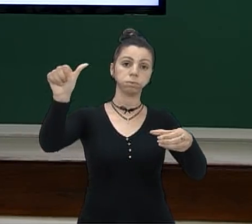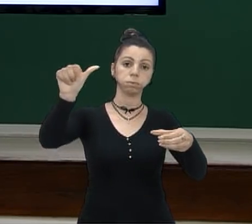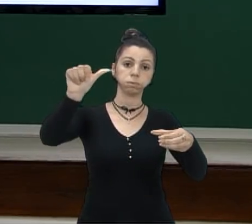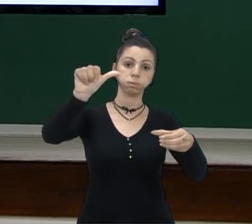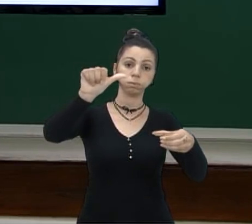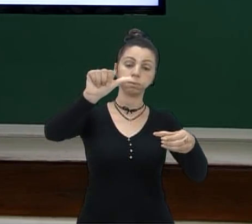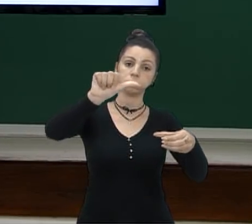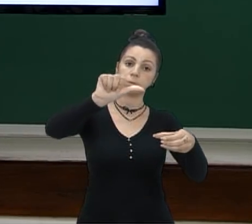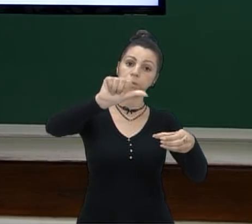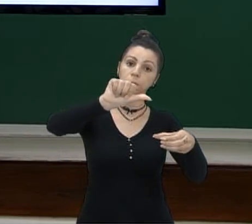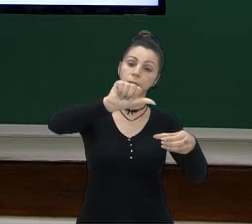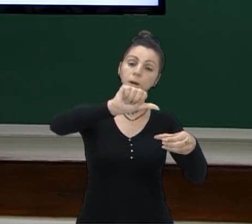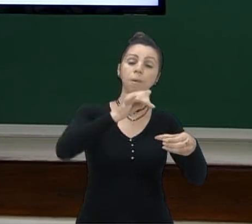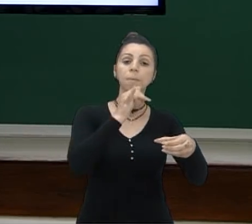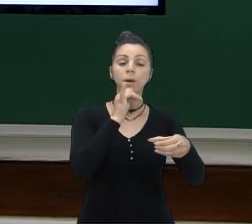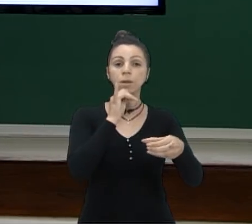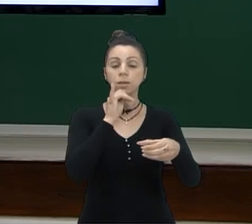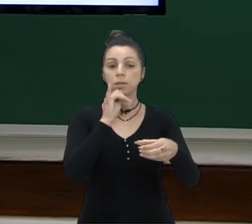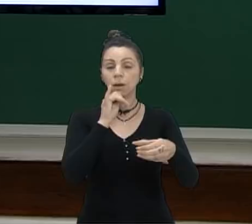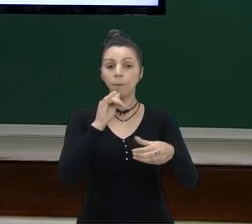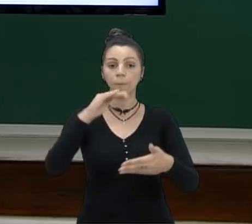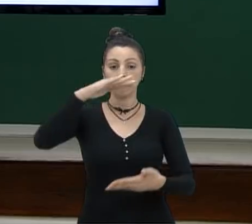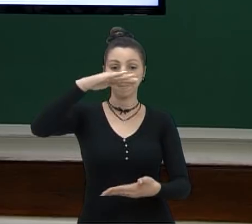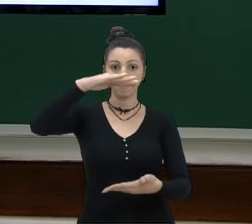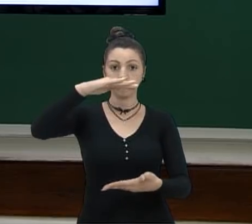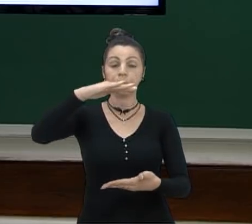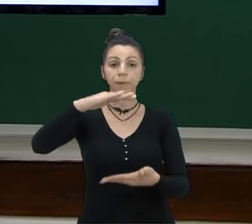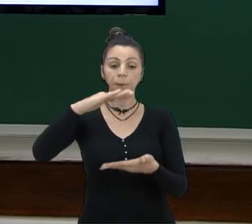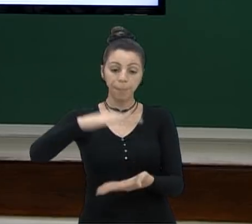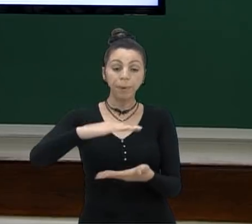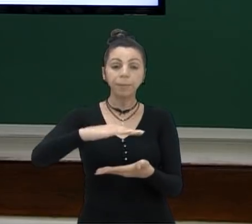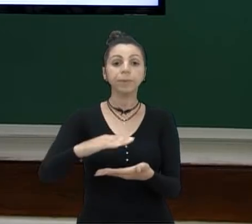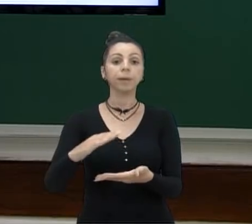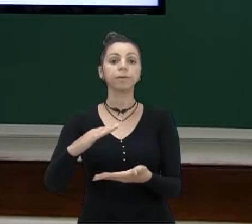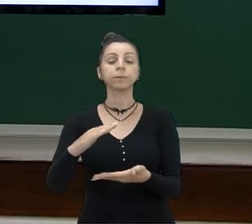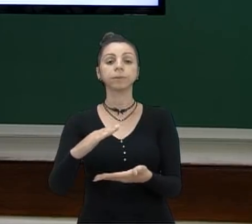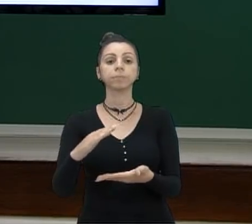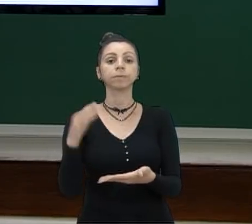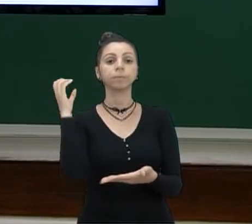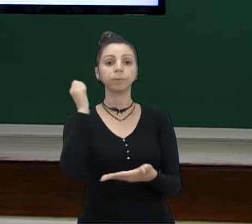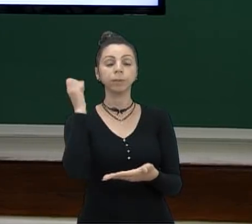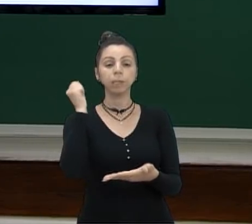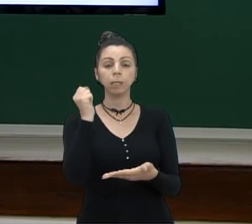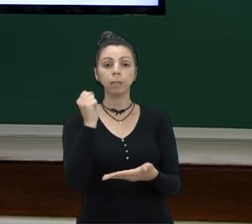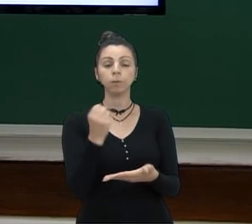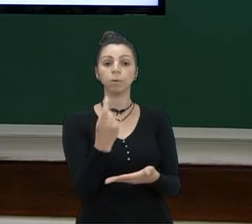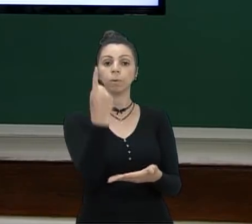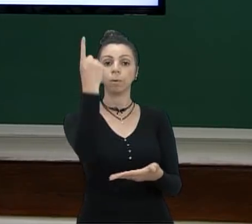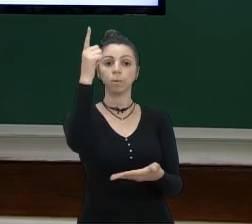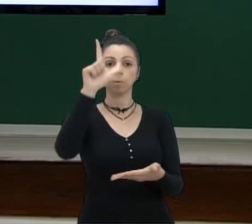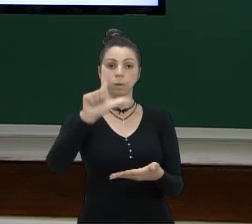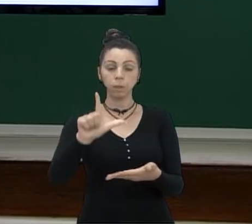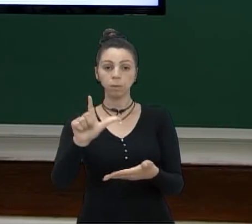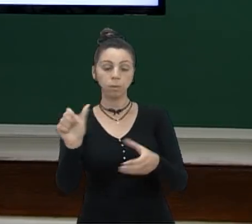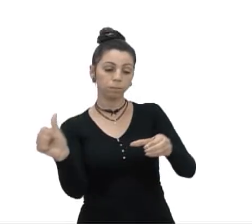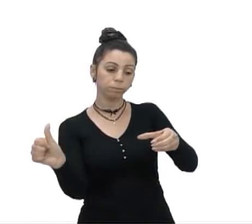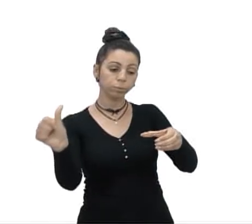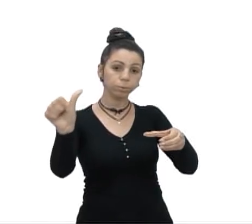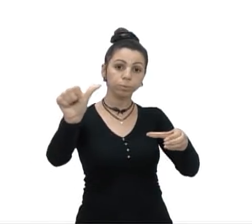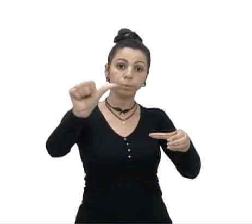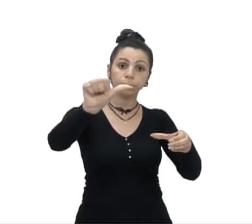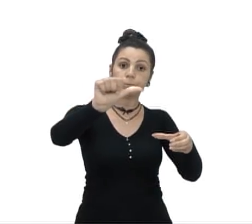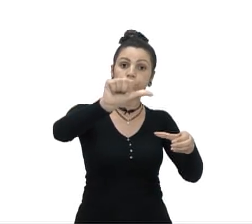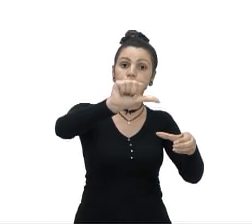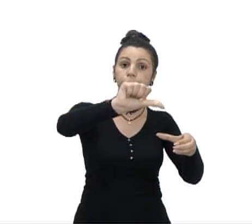tem 1 litro, e colocar, por exemplo, numa panela para esquentar, se eu não derrubar nenhuma gotinha, continua sendo 1 litro. Então, a resposta correta,